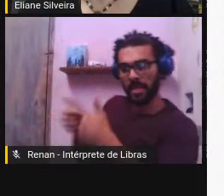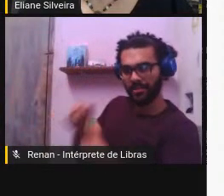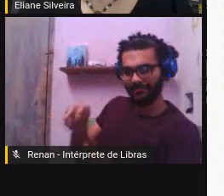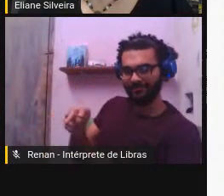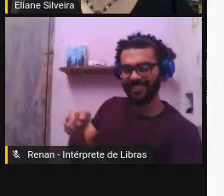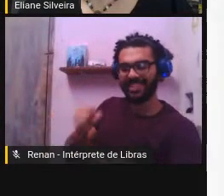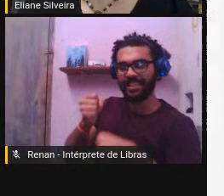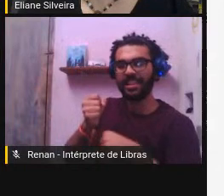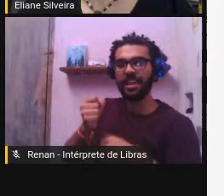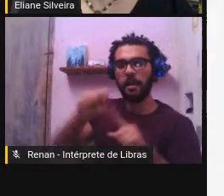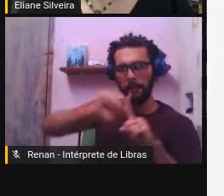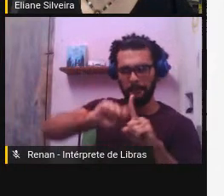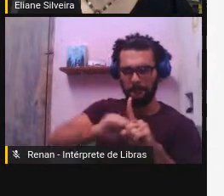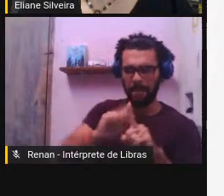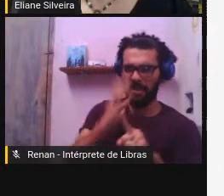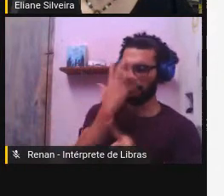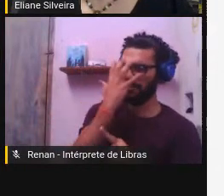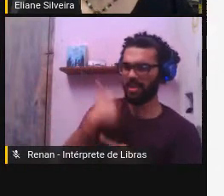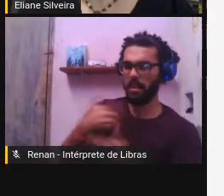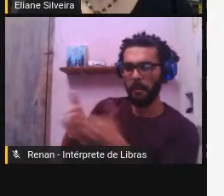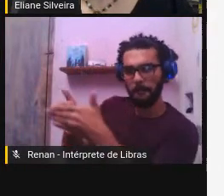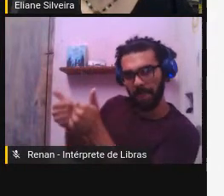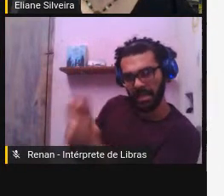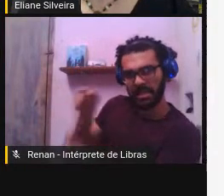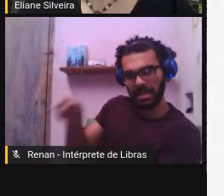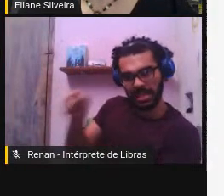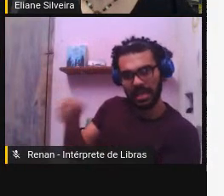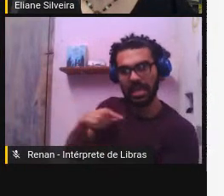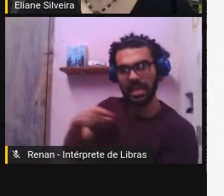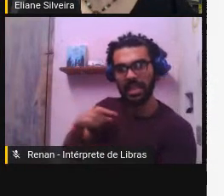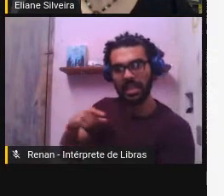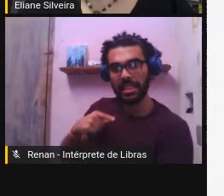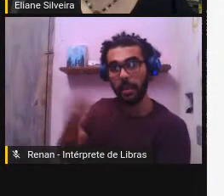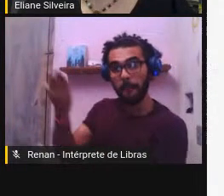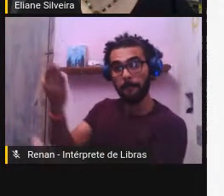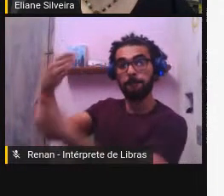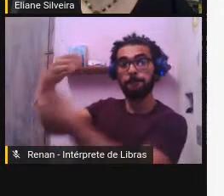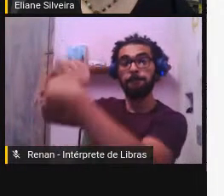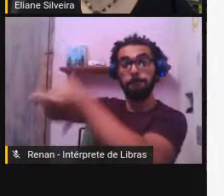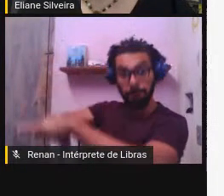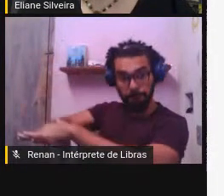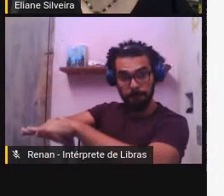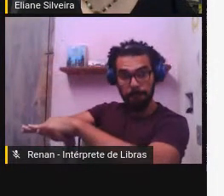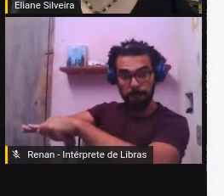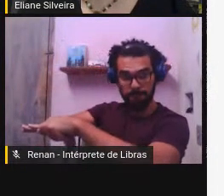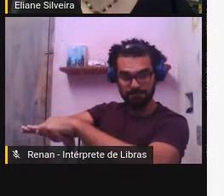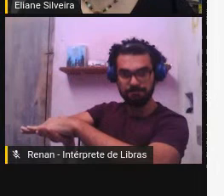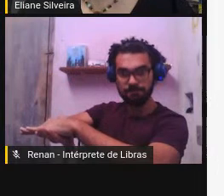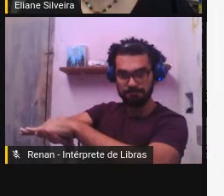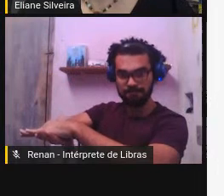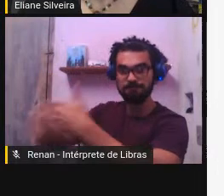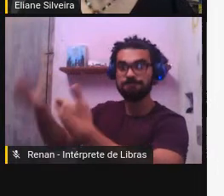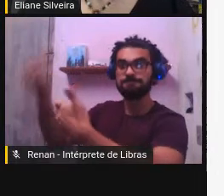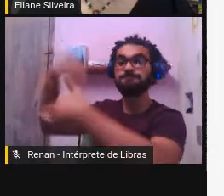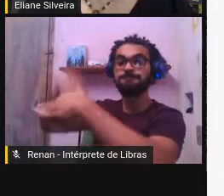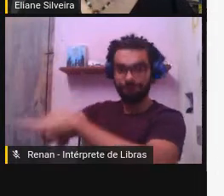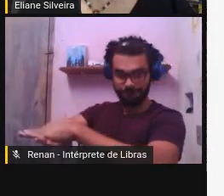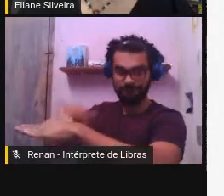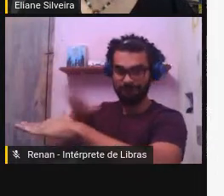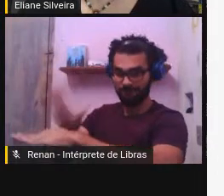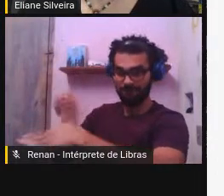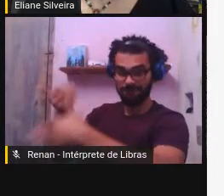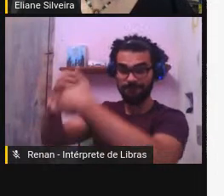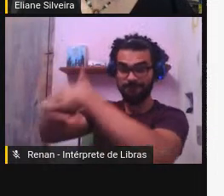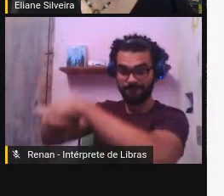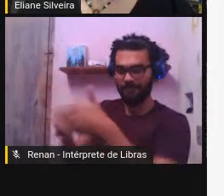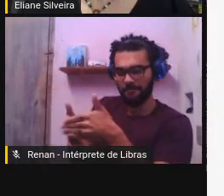mesmo de me fazer o favor de ser o depositário desse manuscrito de lembranças pessoais, provisoriamente. Vejam